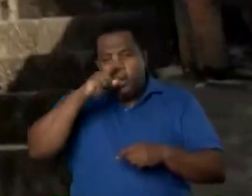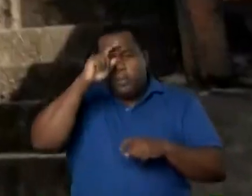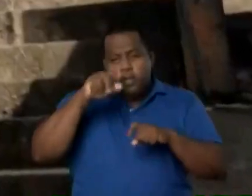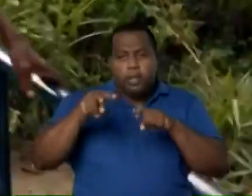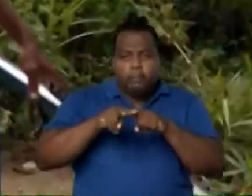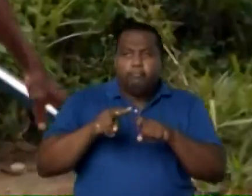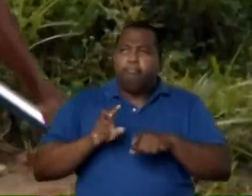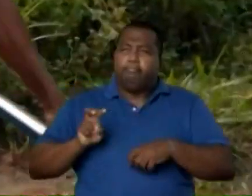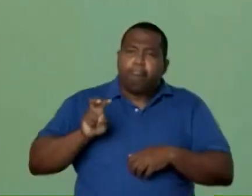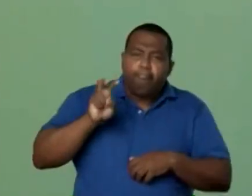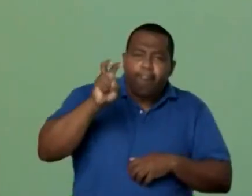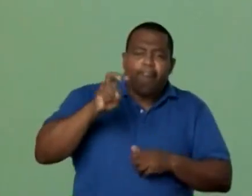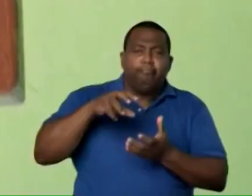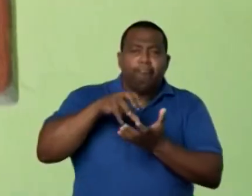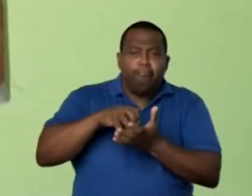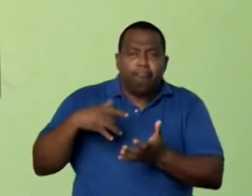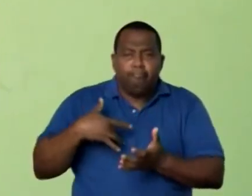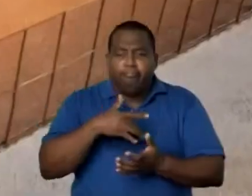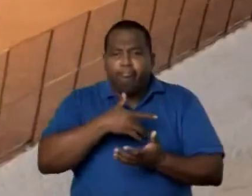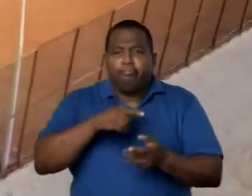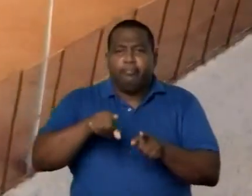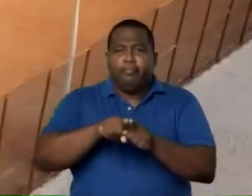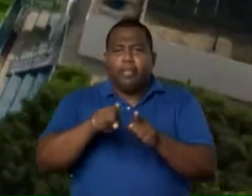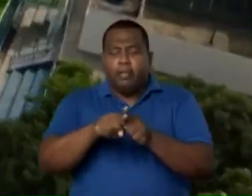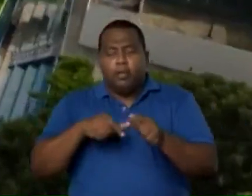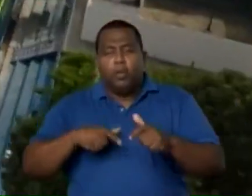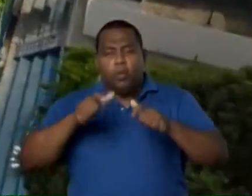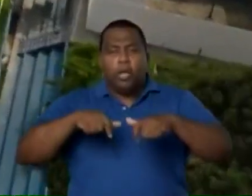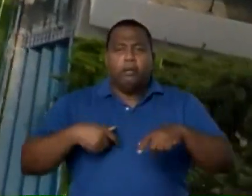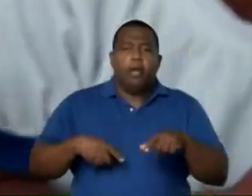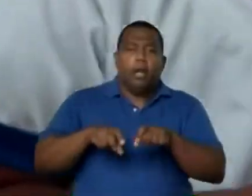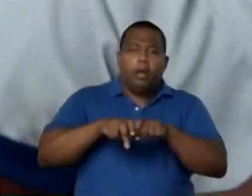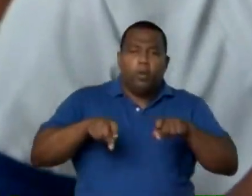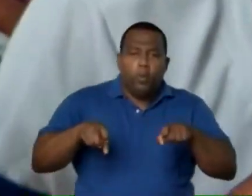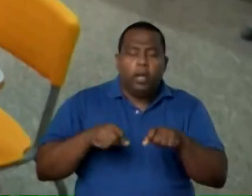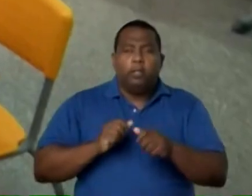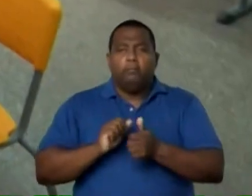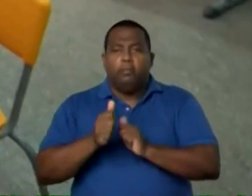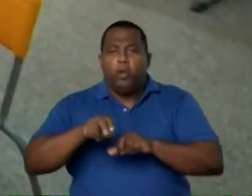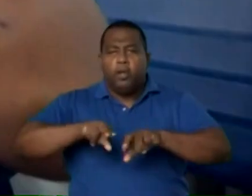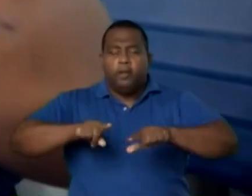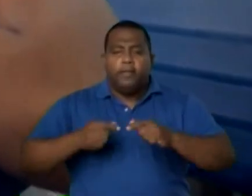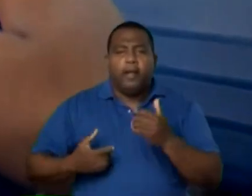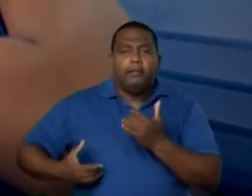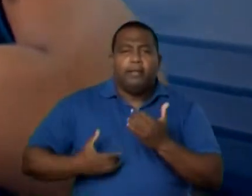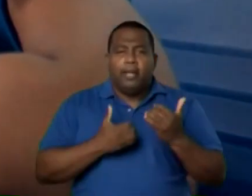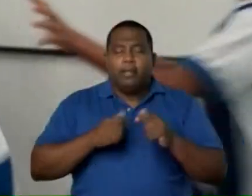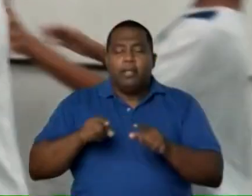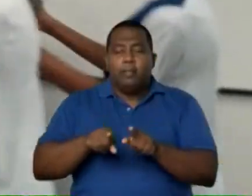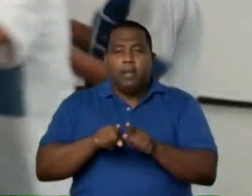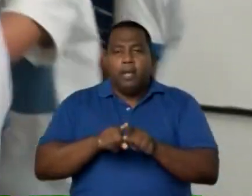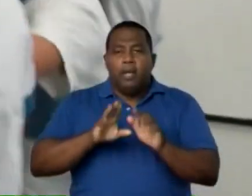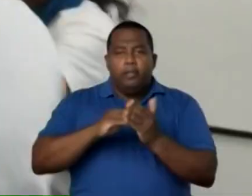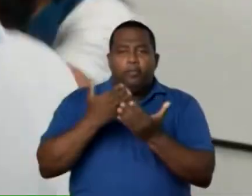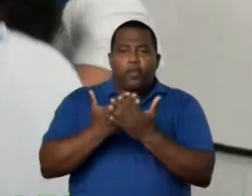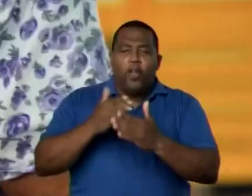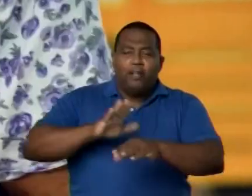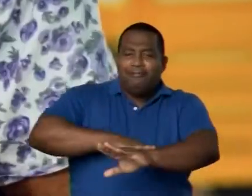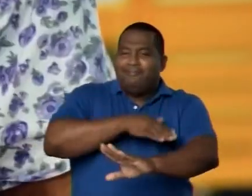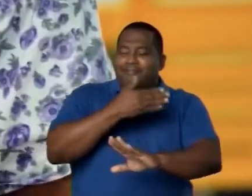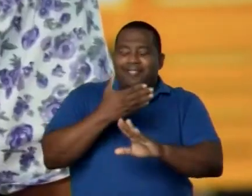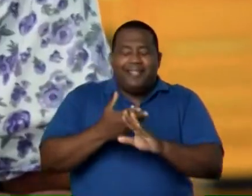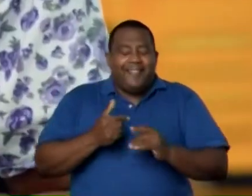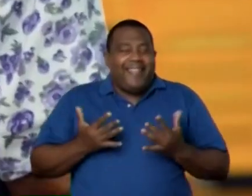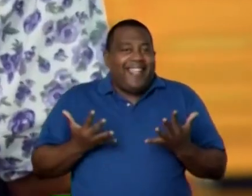encostas, três escadarias. Reforma de casa. As quadras de poliesportiva. Várias creches. E aí essa escola entregar o menos? Eu tô